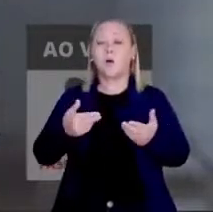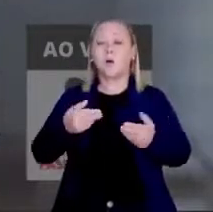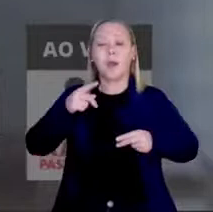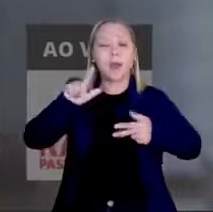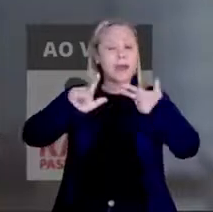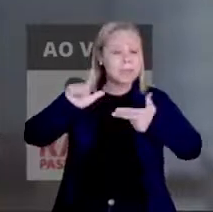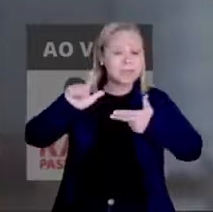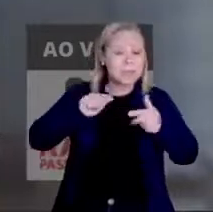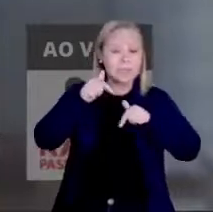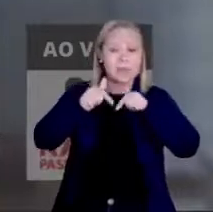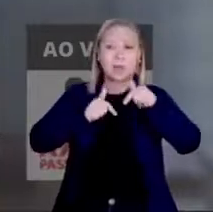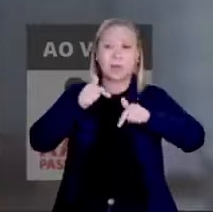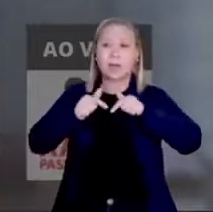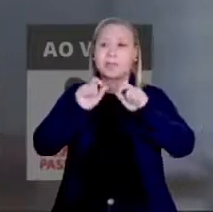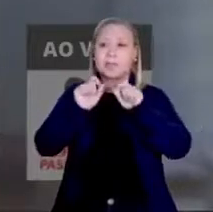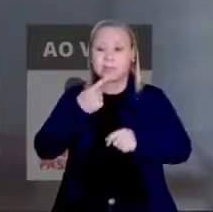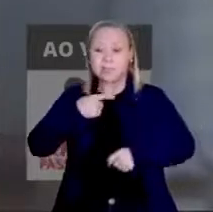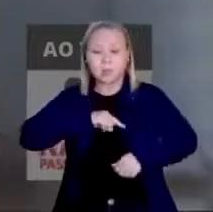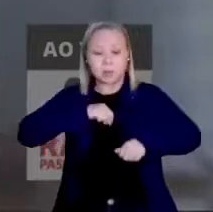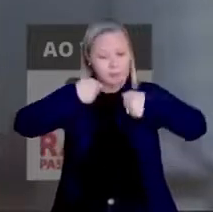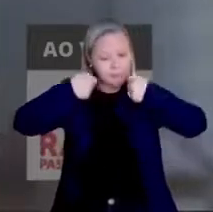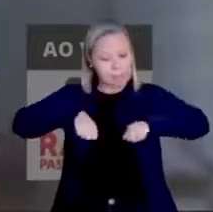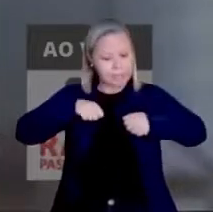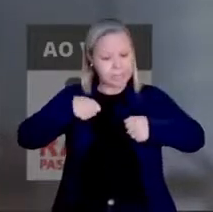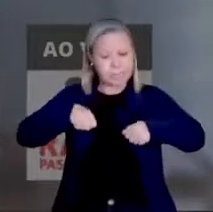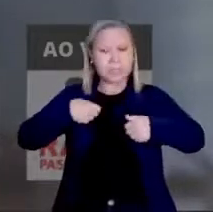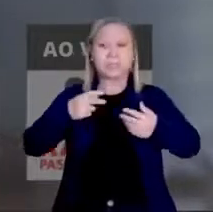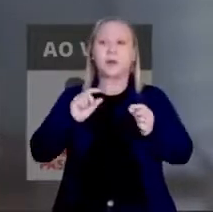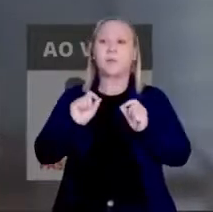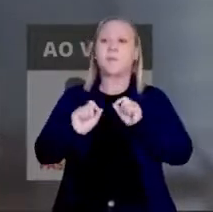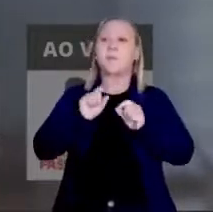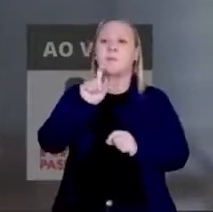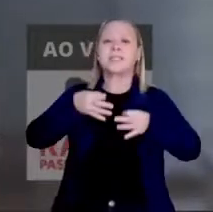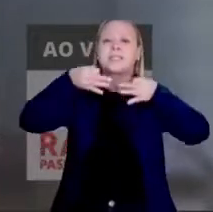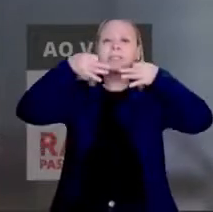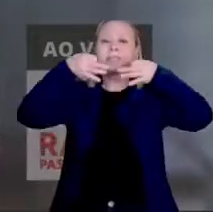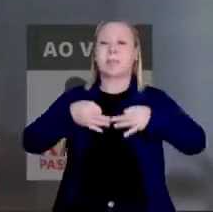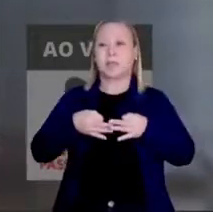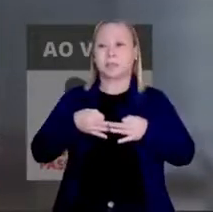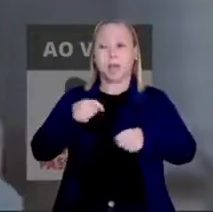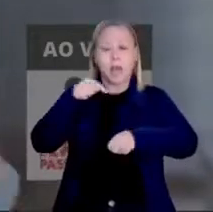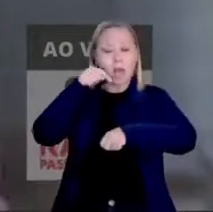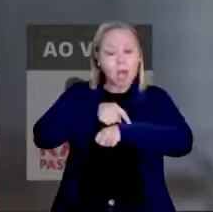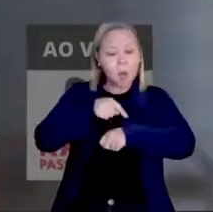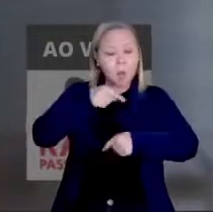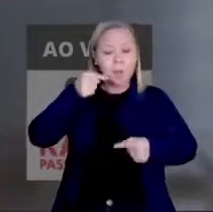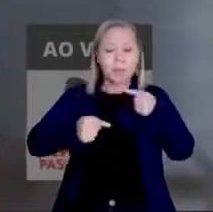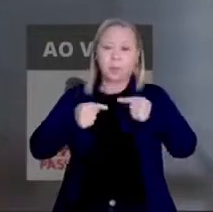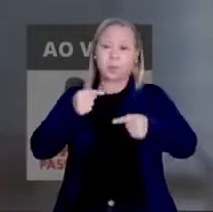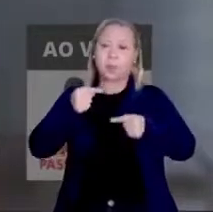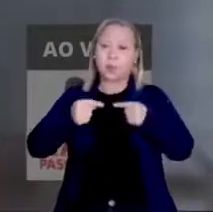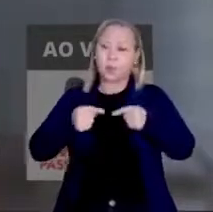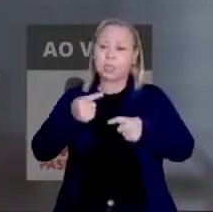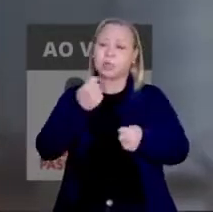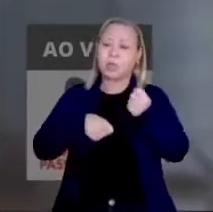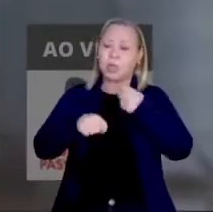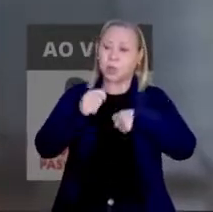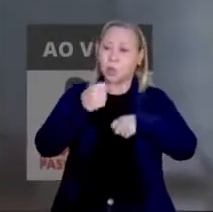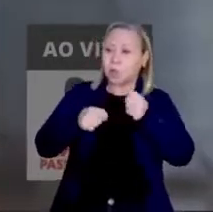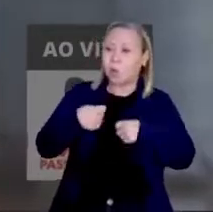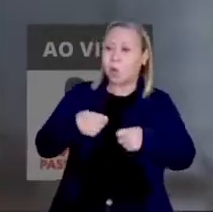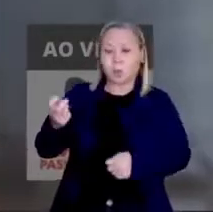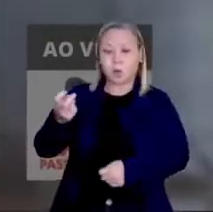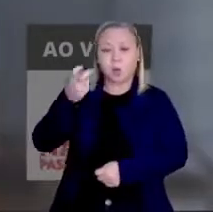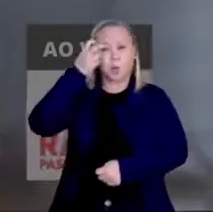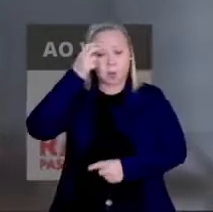é juntar a sociedade, juntar os interessados, mas não queremos fazer nada na marra. O que nós queremos é discutir o seguinte: